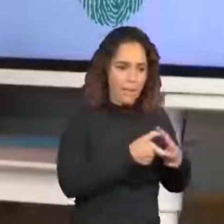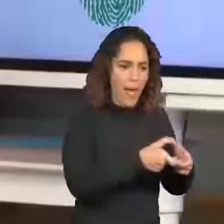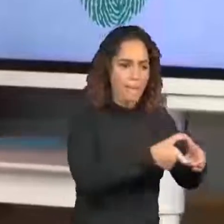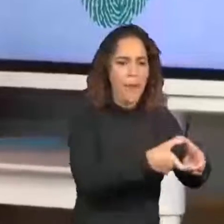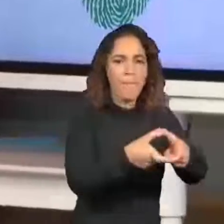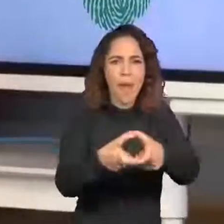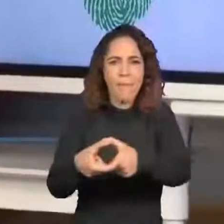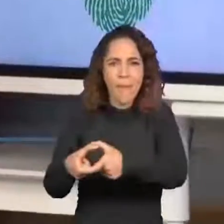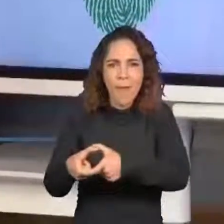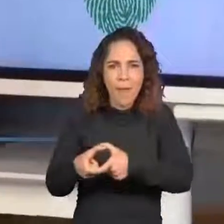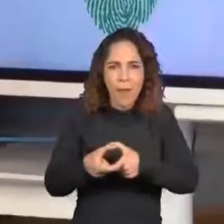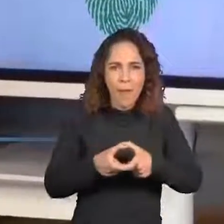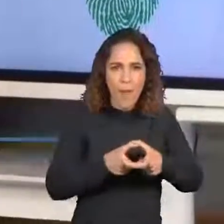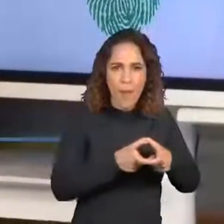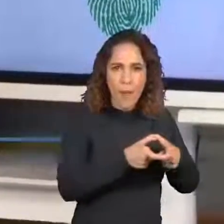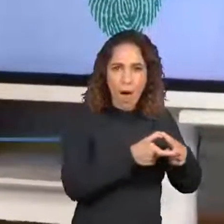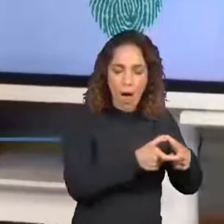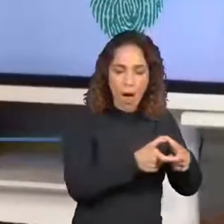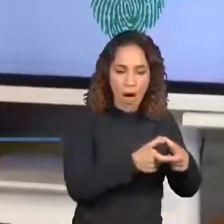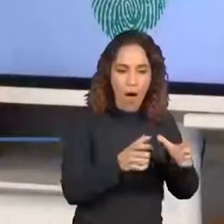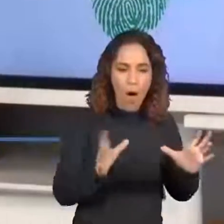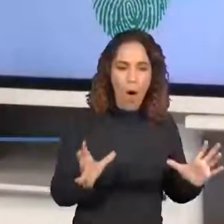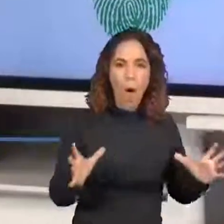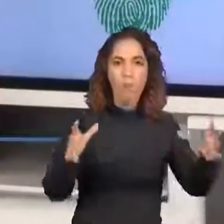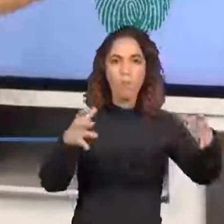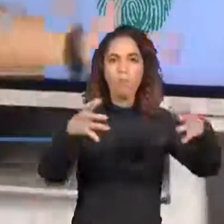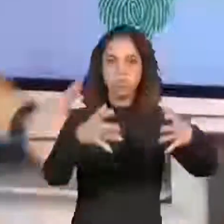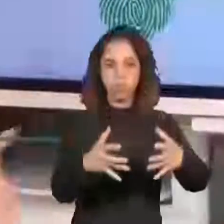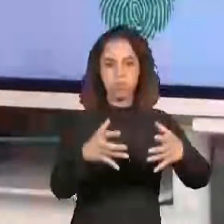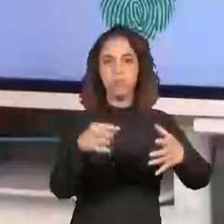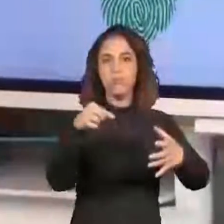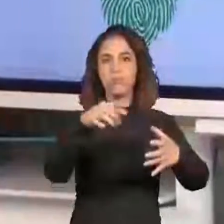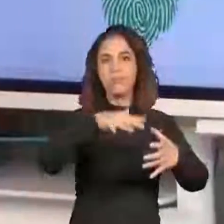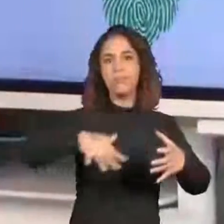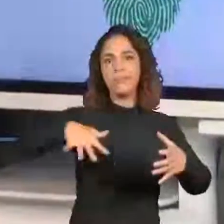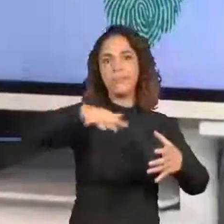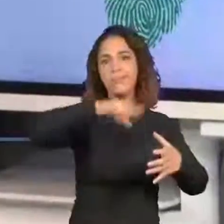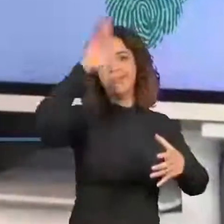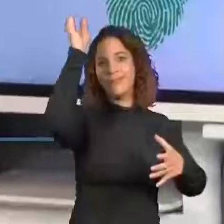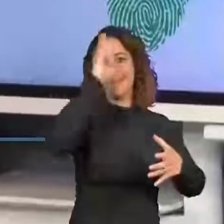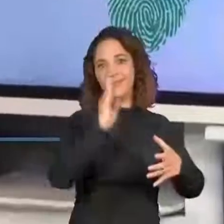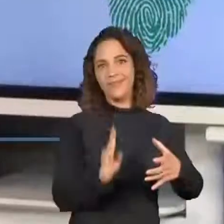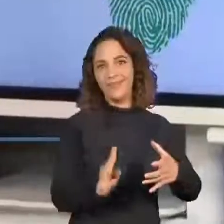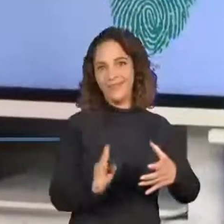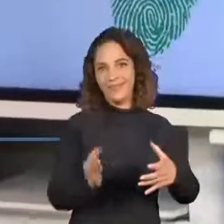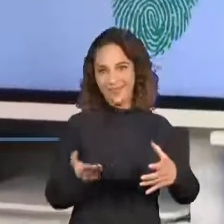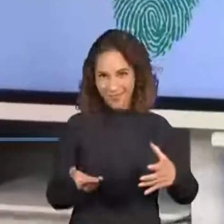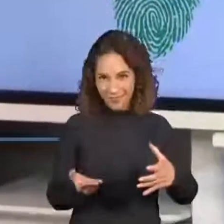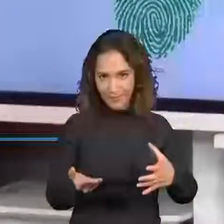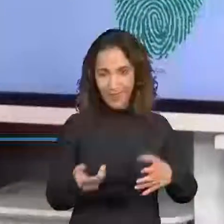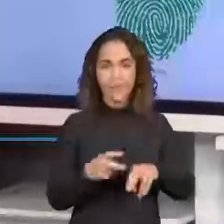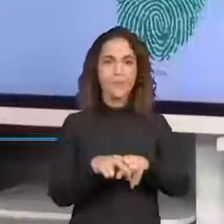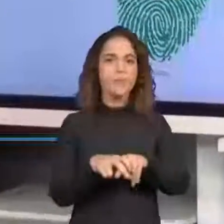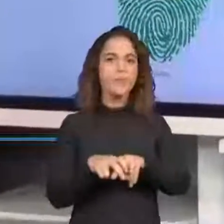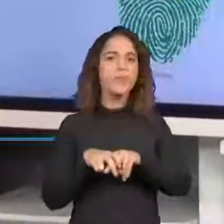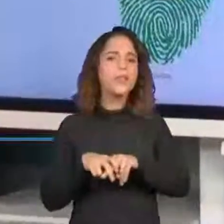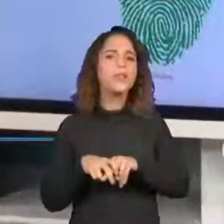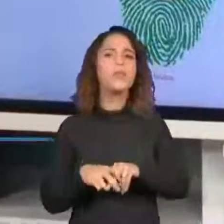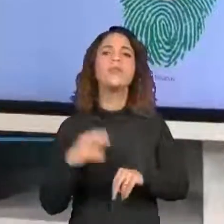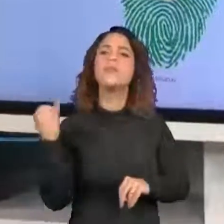minorias que vão montar o quê? Uma grande nação como a nossa. Por isso a importância de